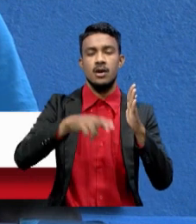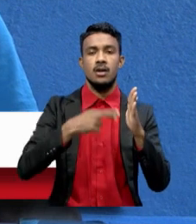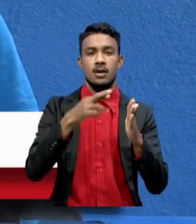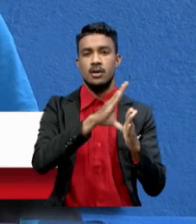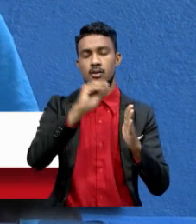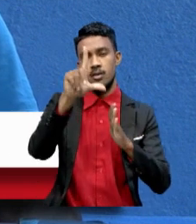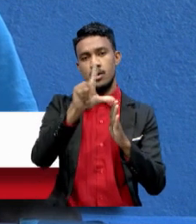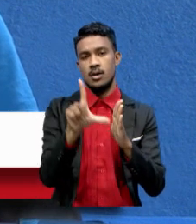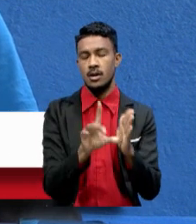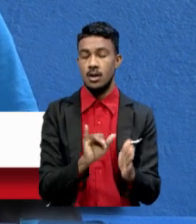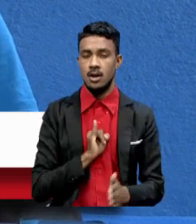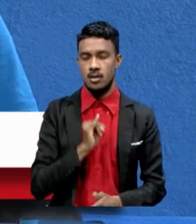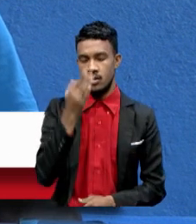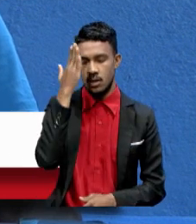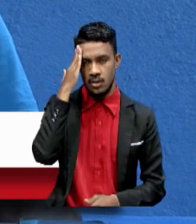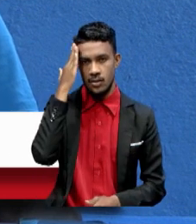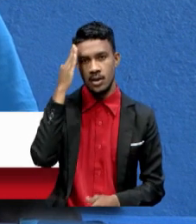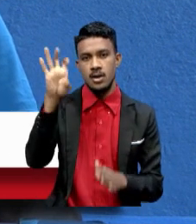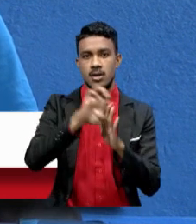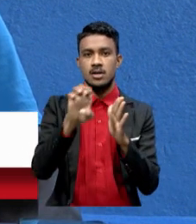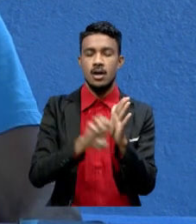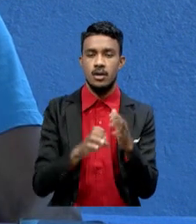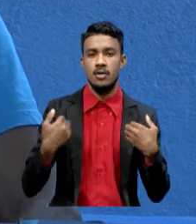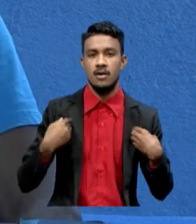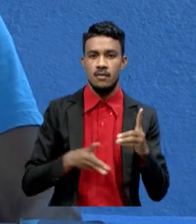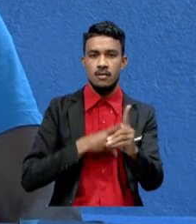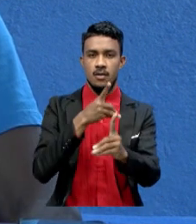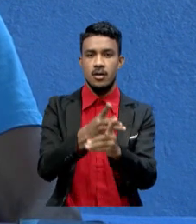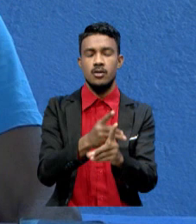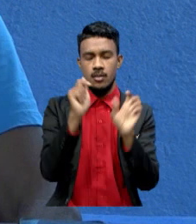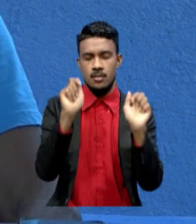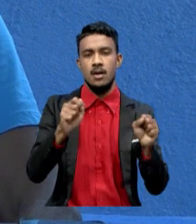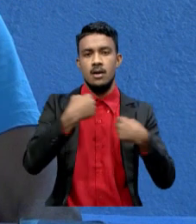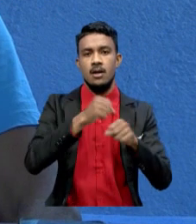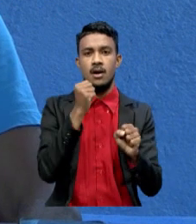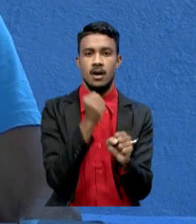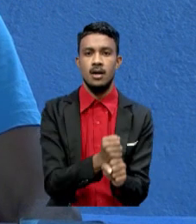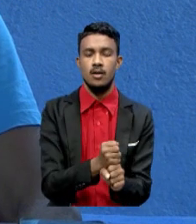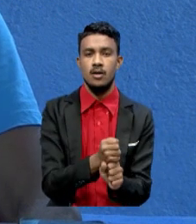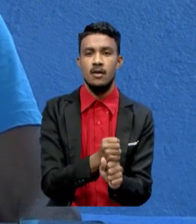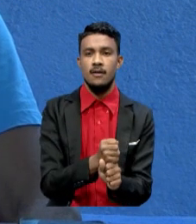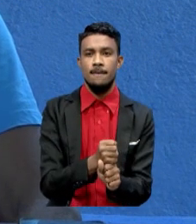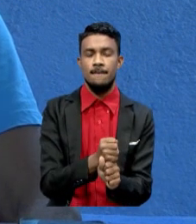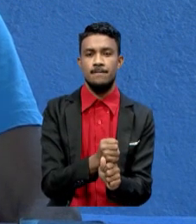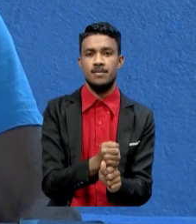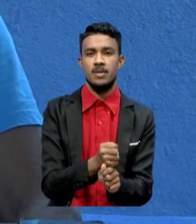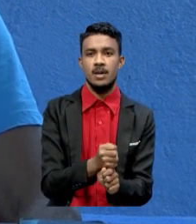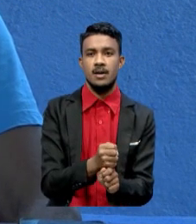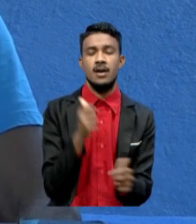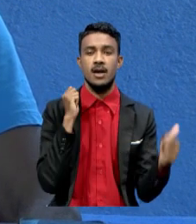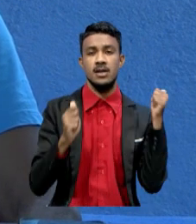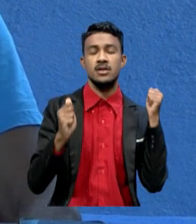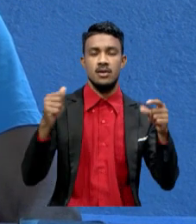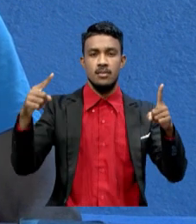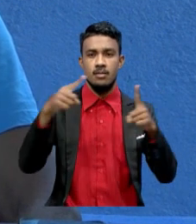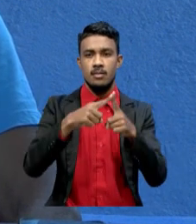uno estado ia poder ia direito atu bele halo halo tindakan ba kumpanya sendiri memang be